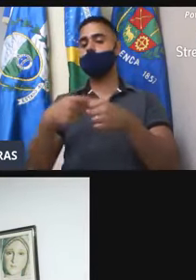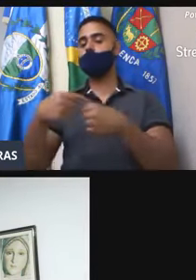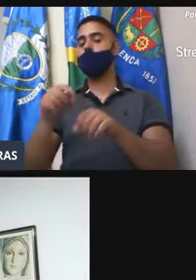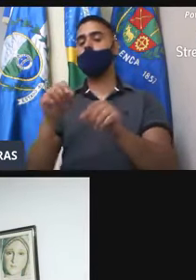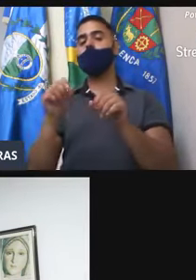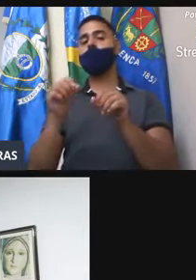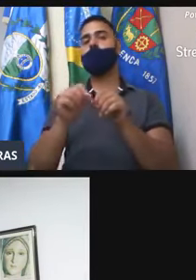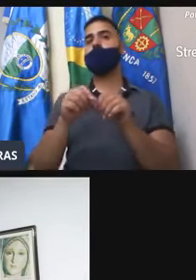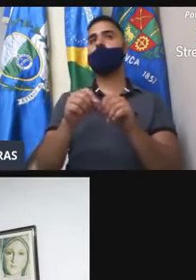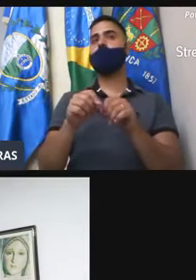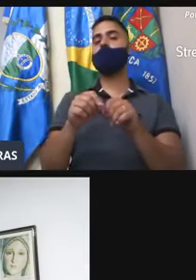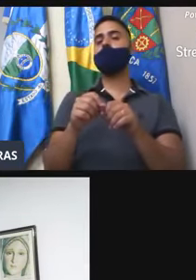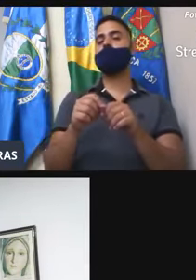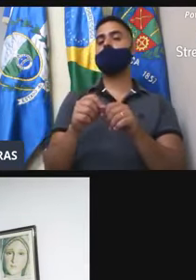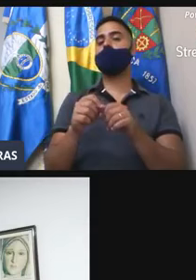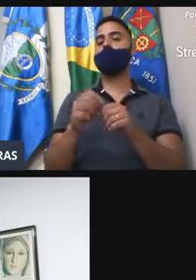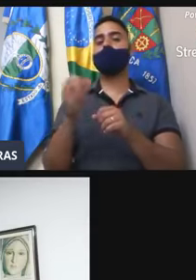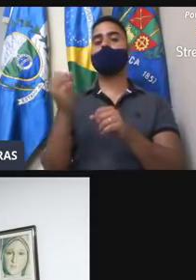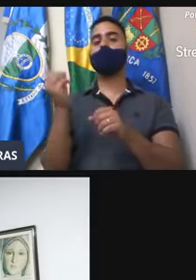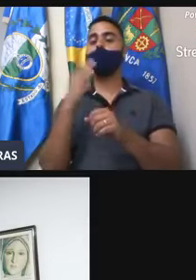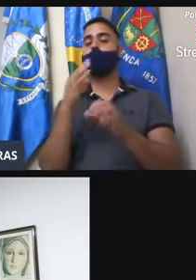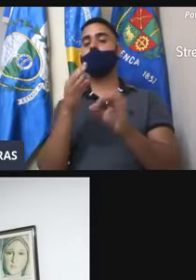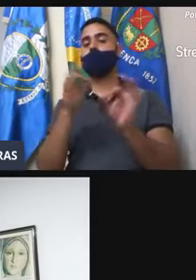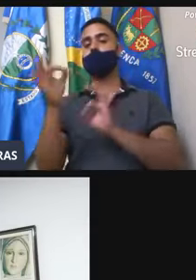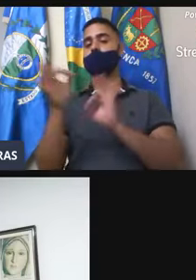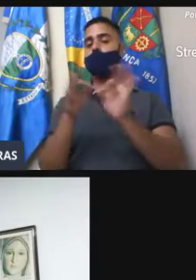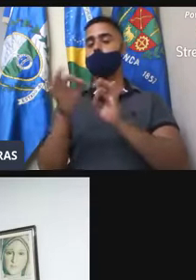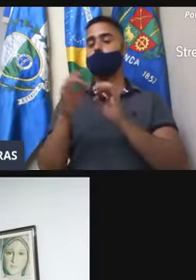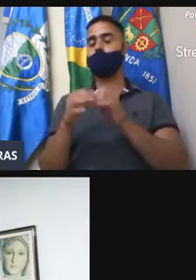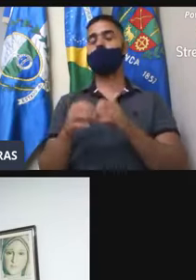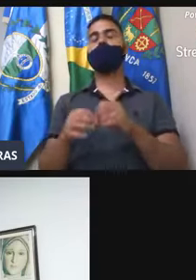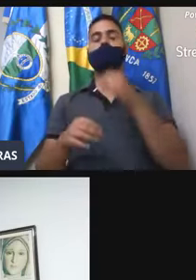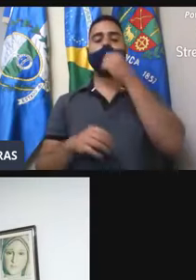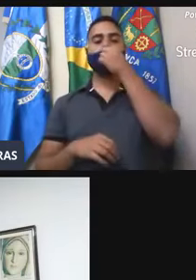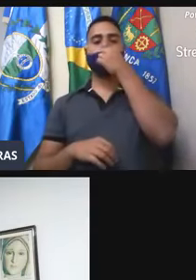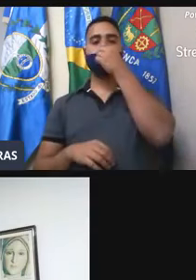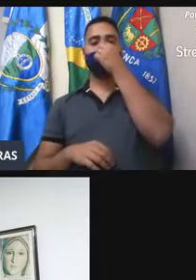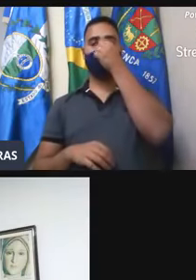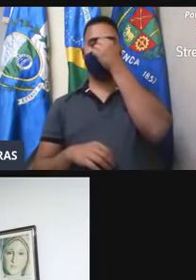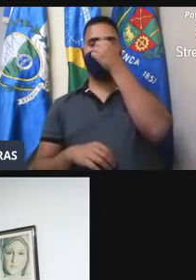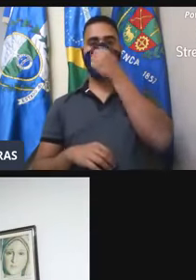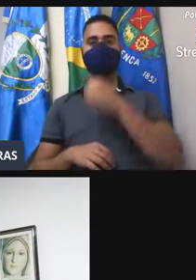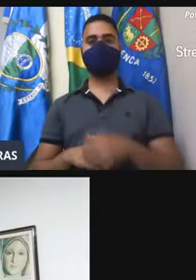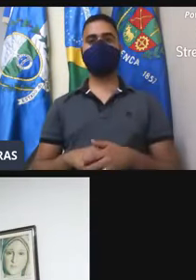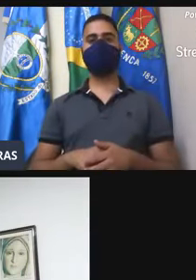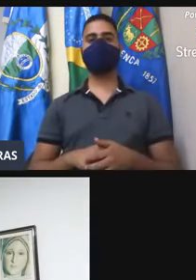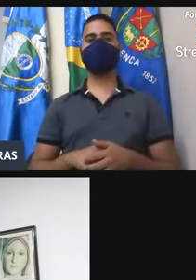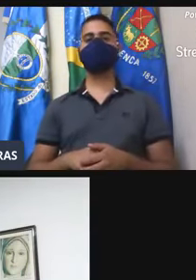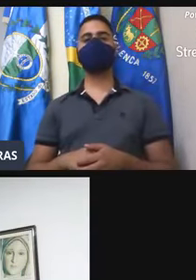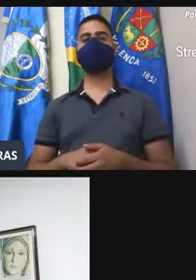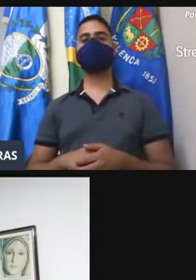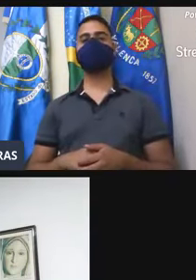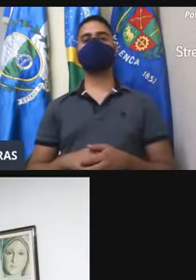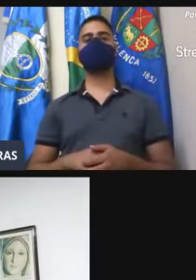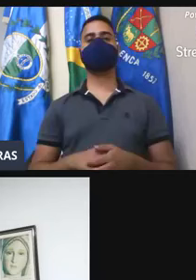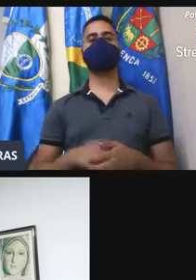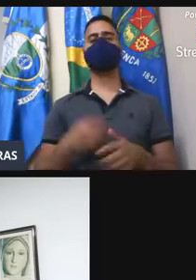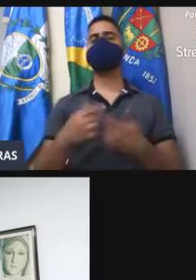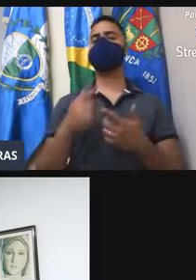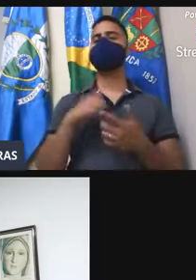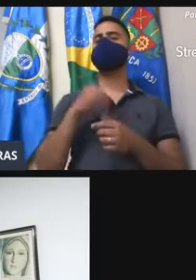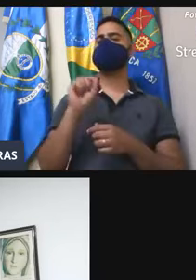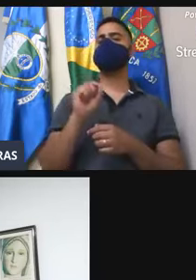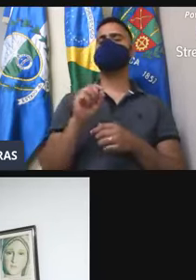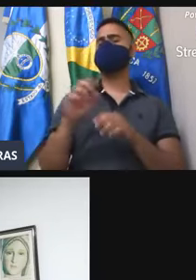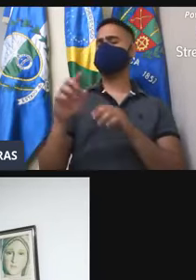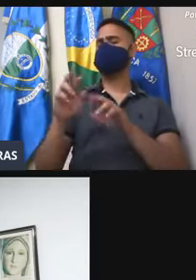será confeccionado novos projetos para licitação, porque encontraram